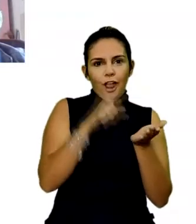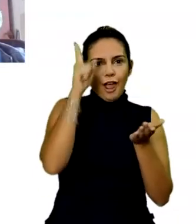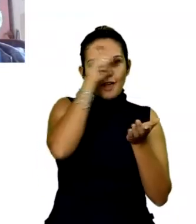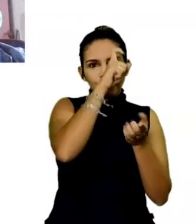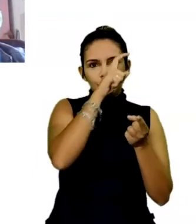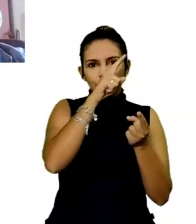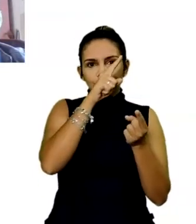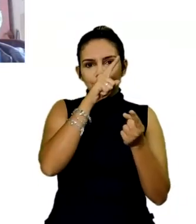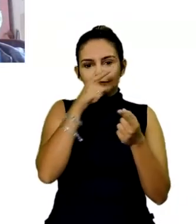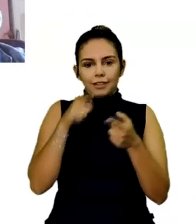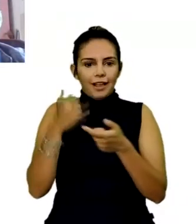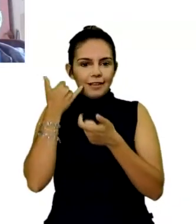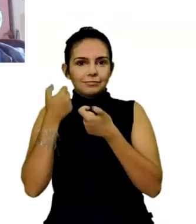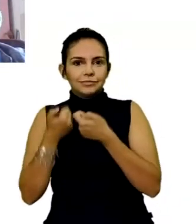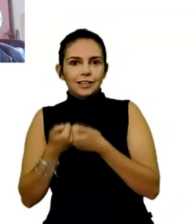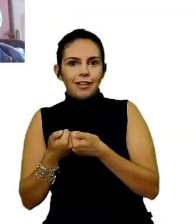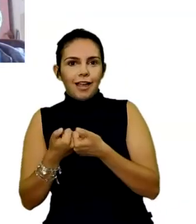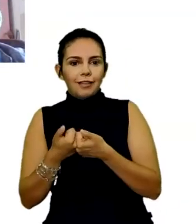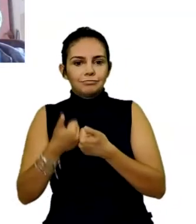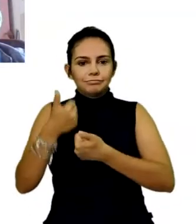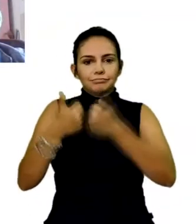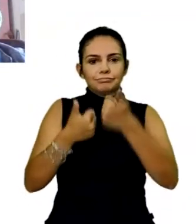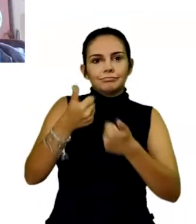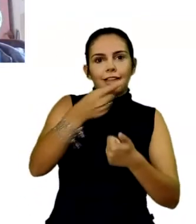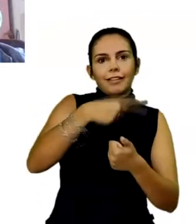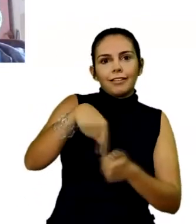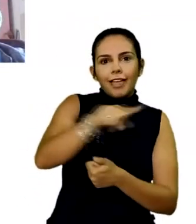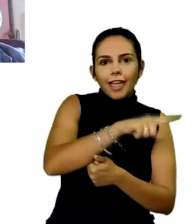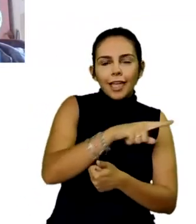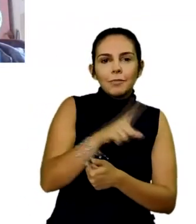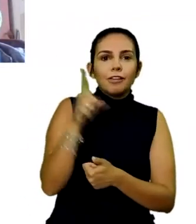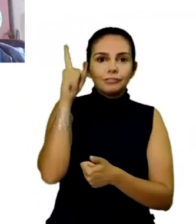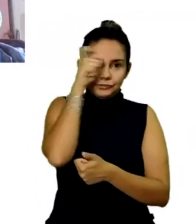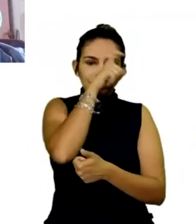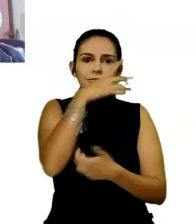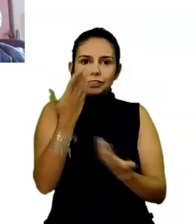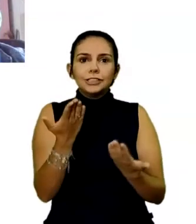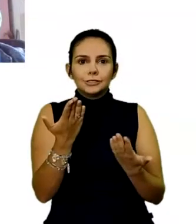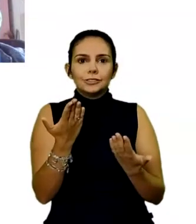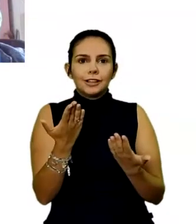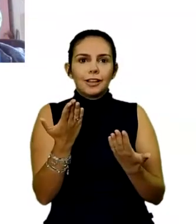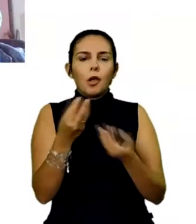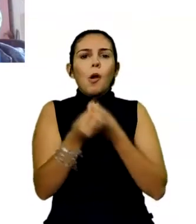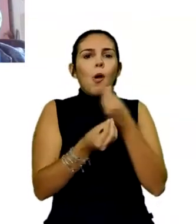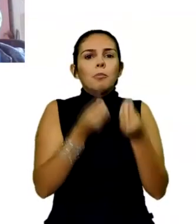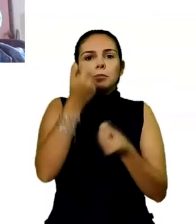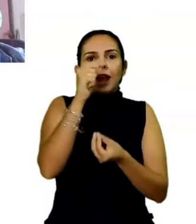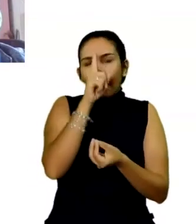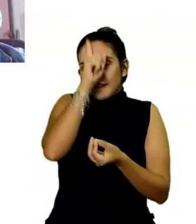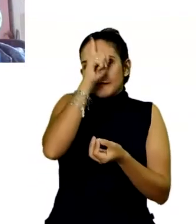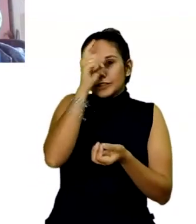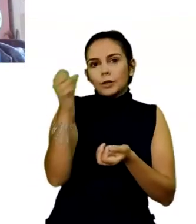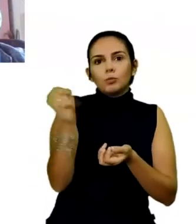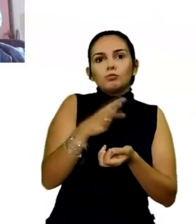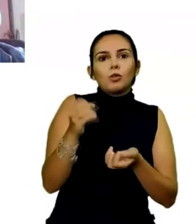games, com TV. Isso força o autor, é um desafio ainda maior para se reinventar sempre.